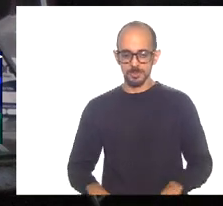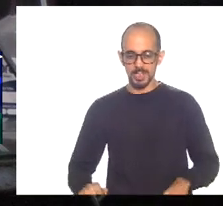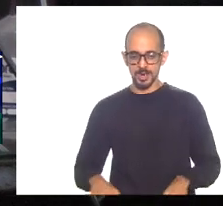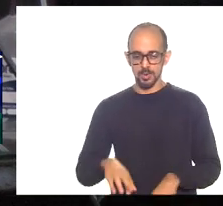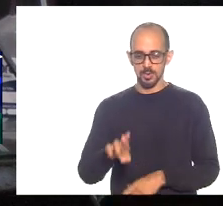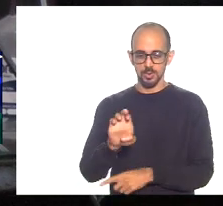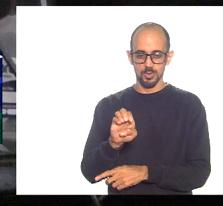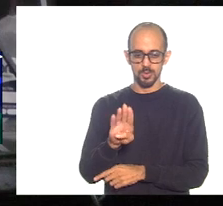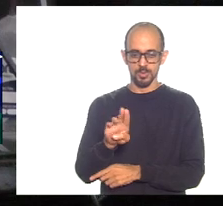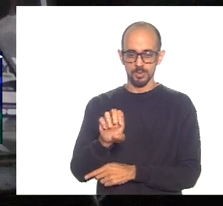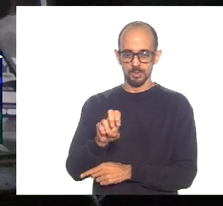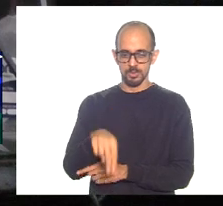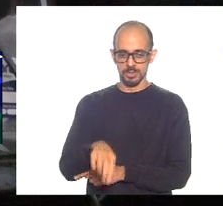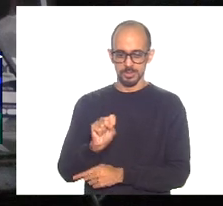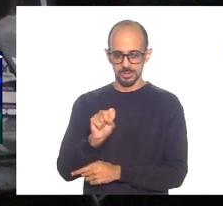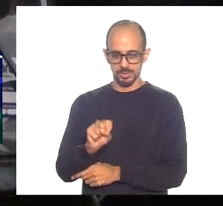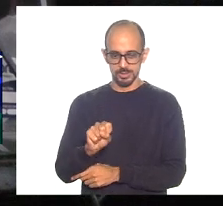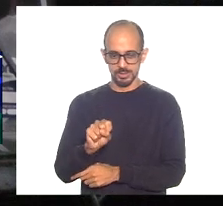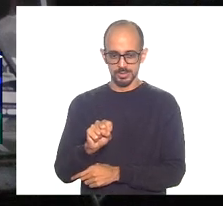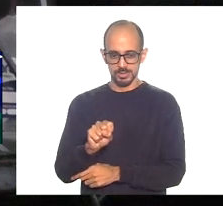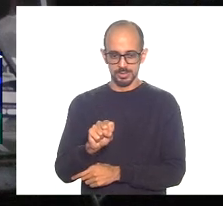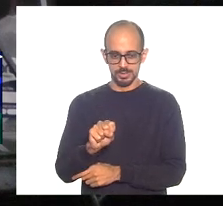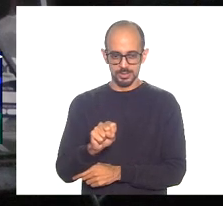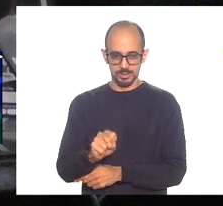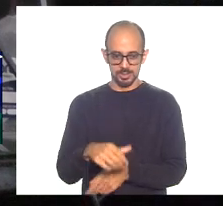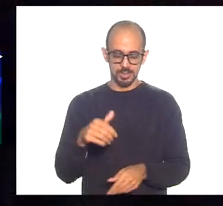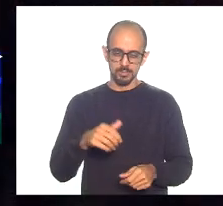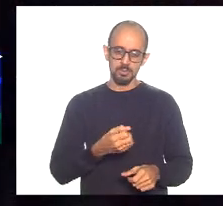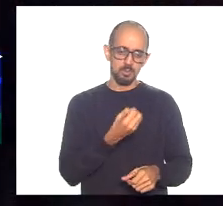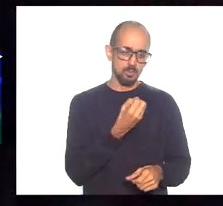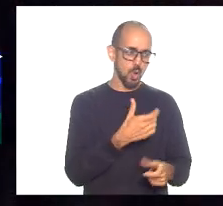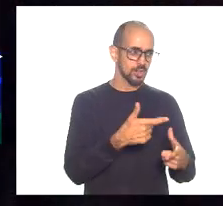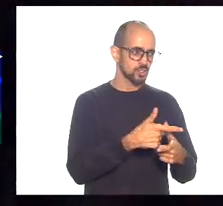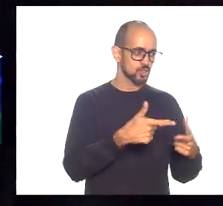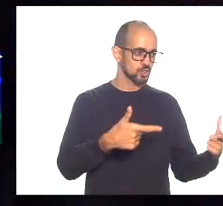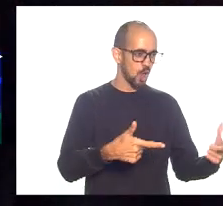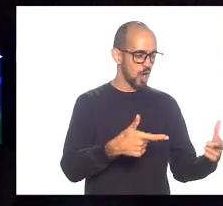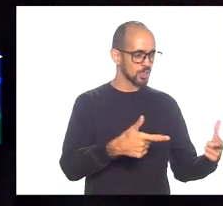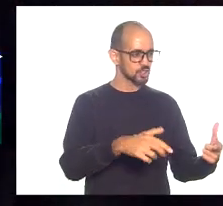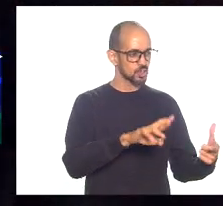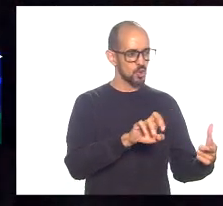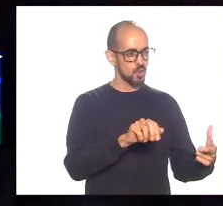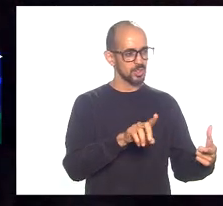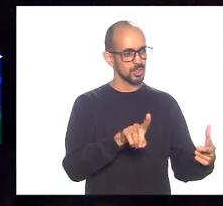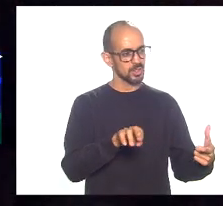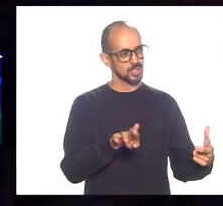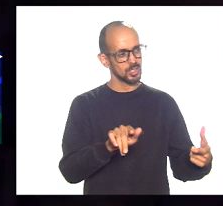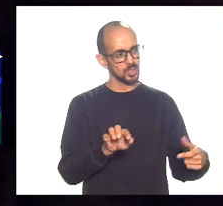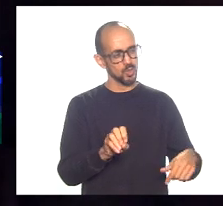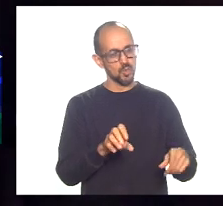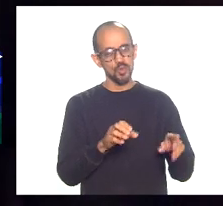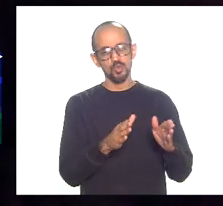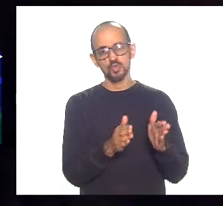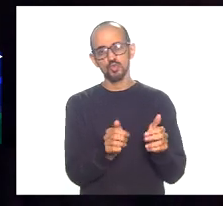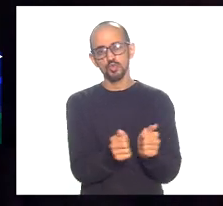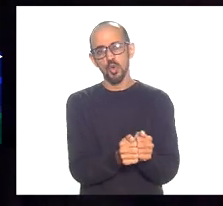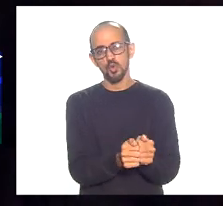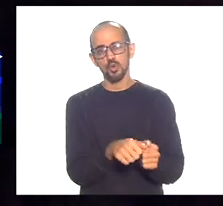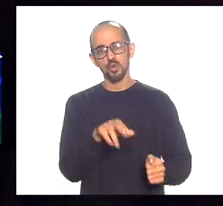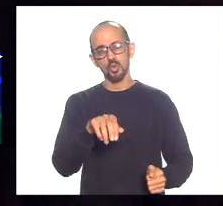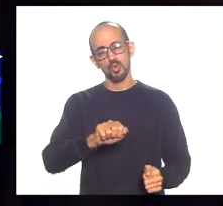bomtempo Oi Rodrigo boa sorte para você nessa tua nova missão ao lado do Réu